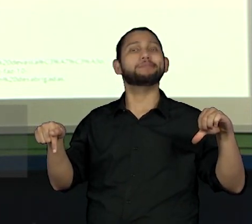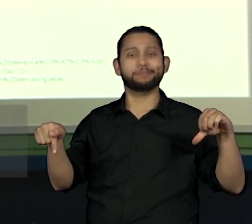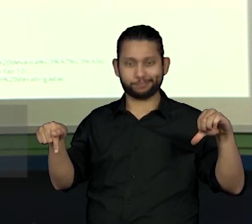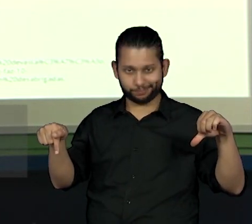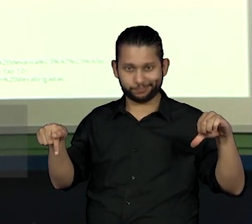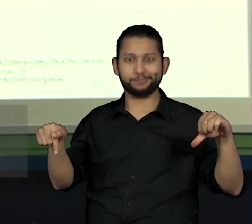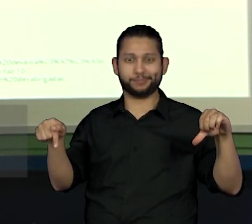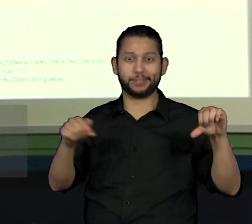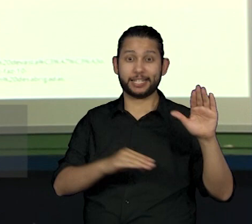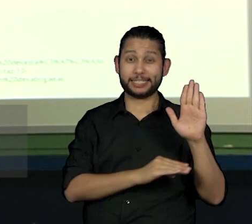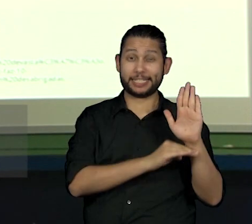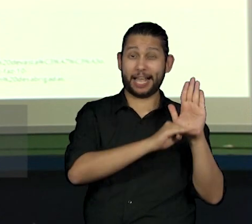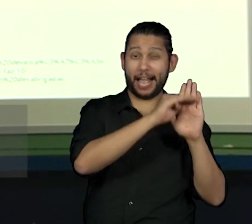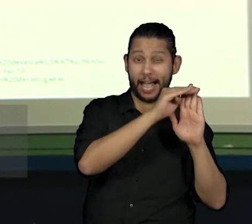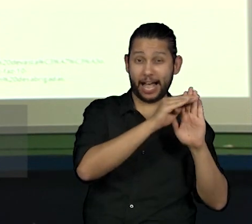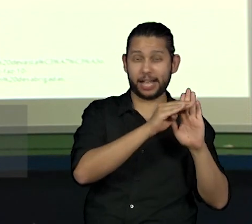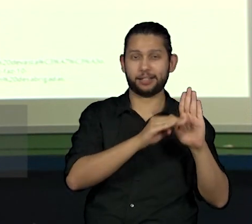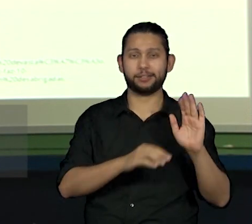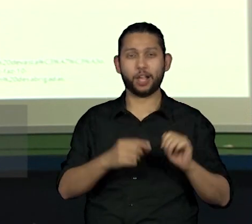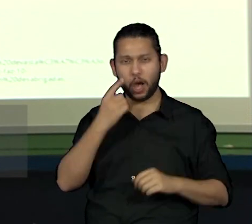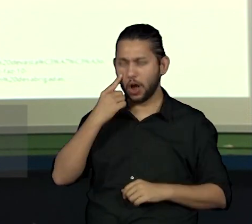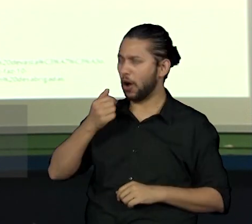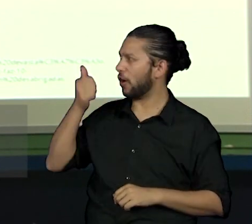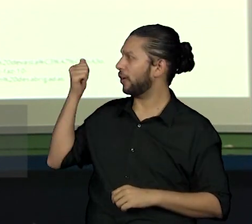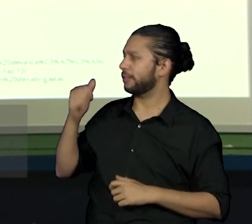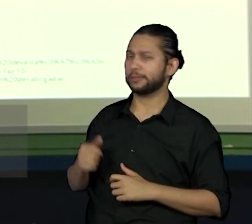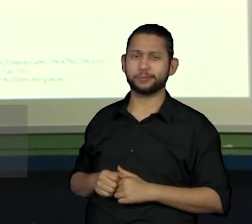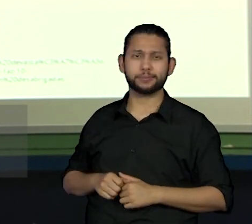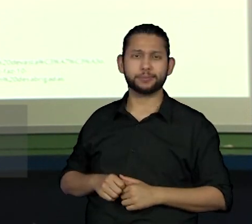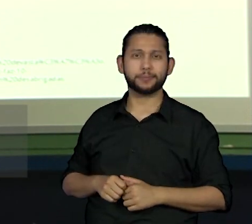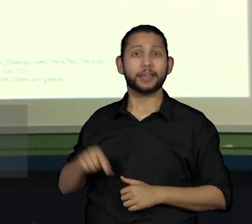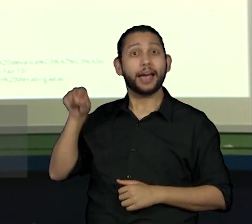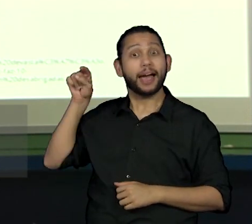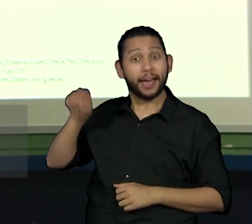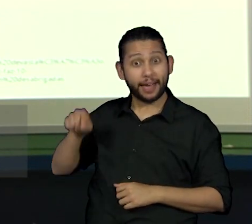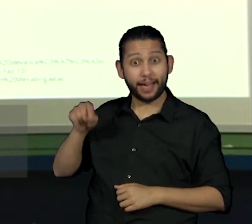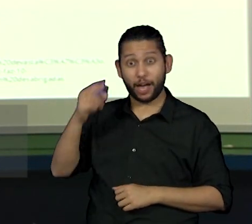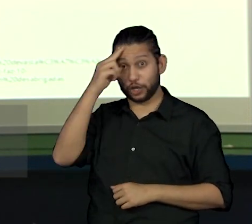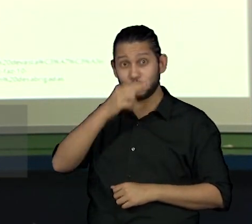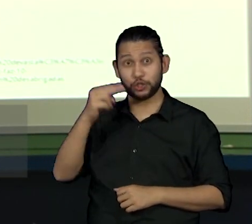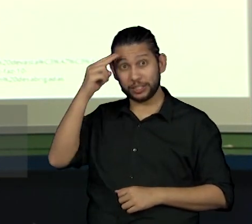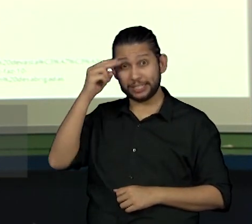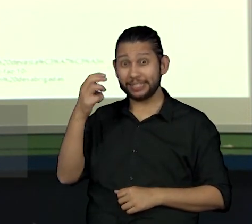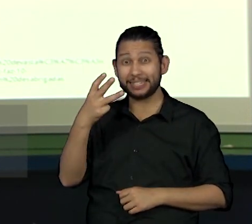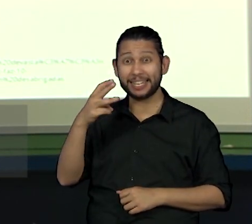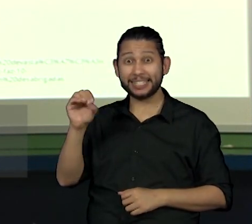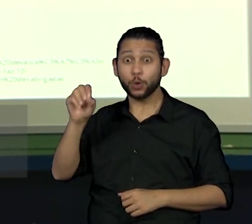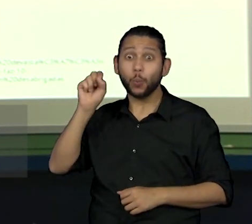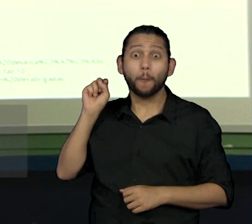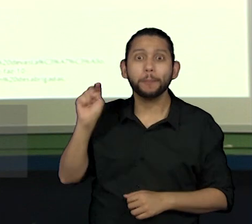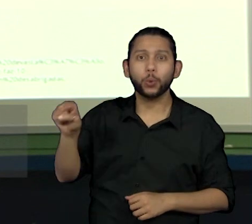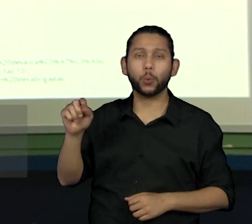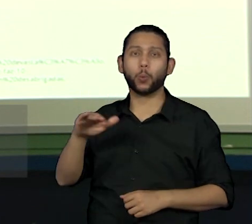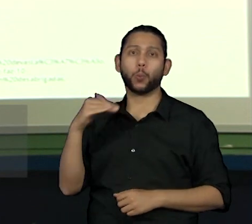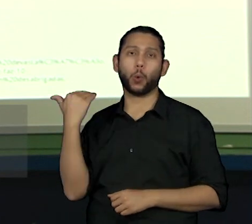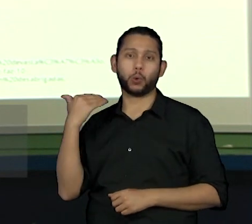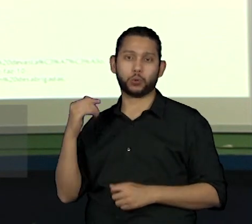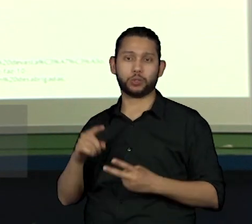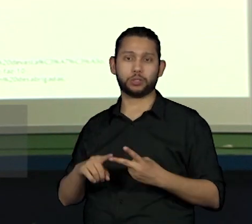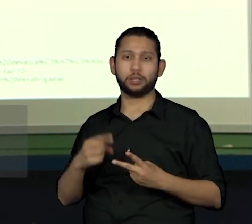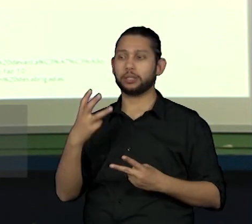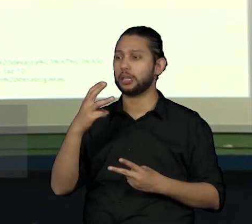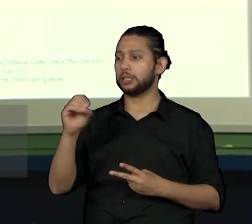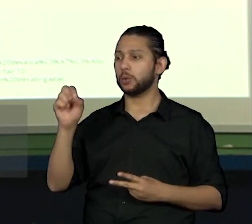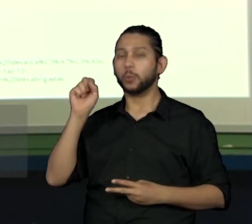Chile. 300 mil mortes, no Chile foi 500. 300 mil feridos e